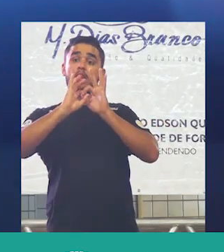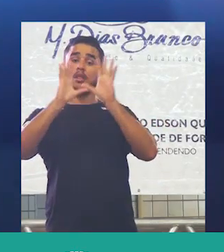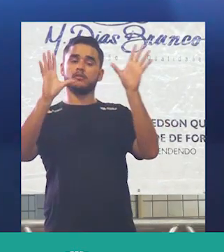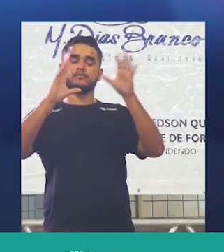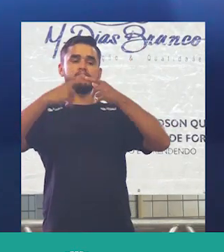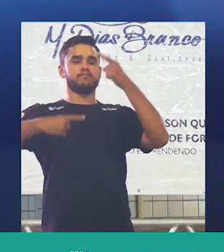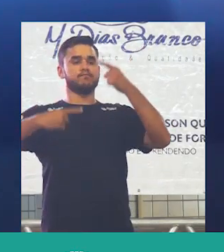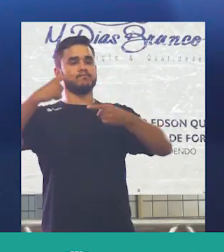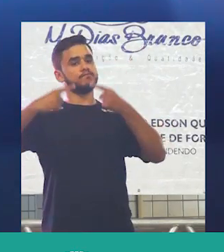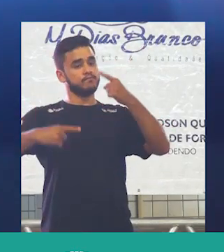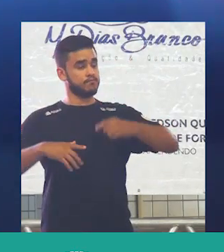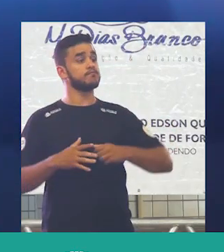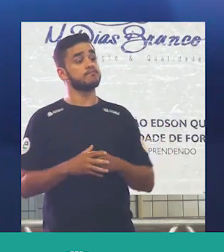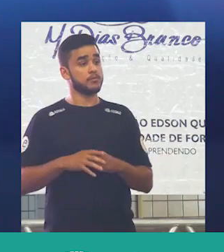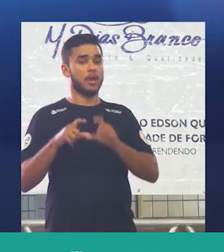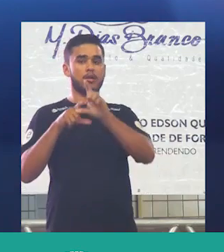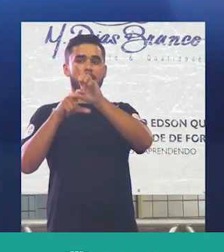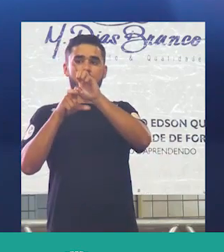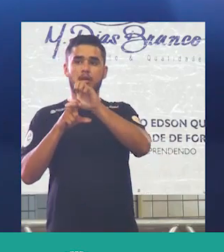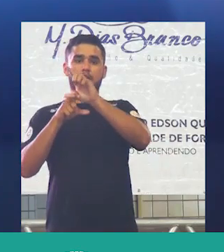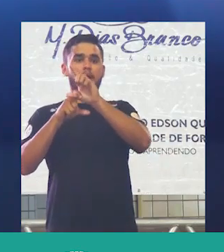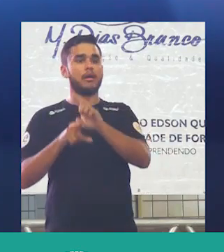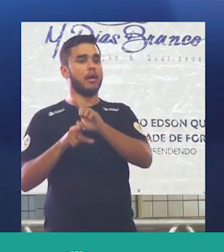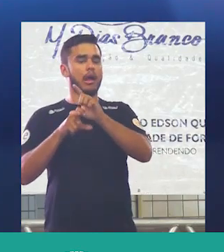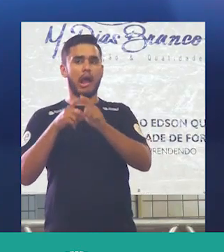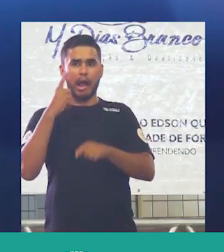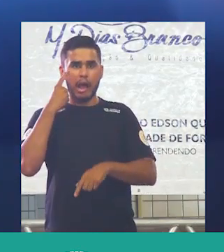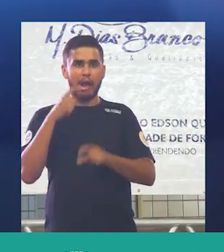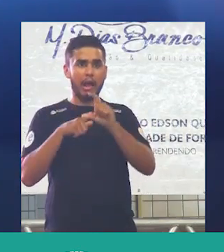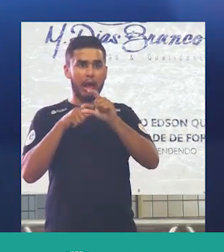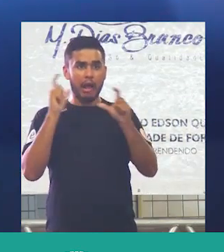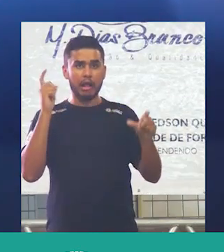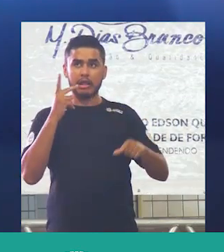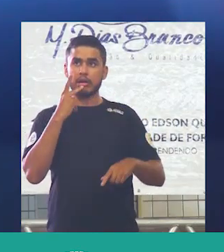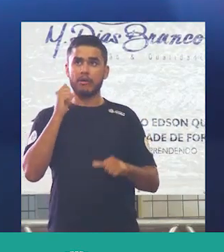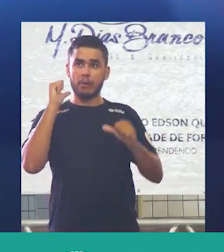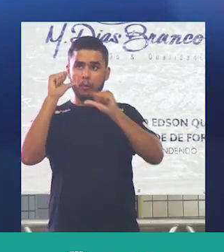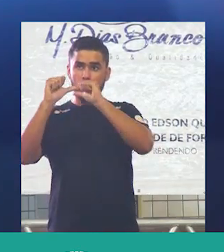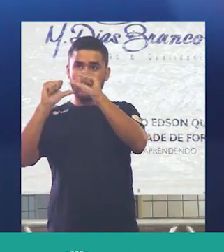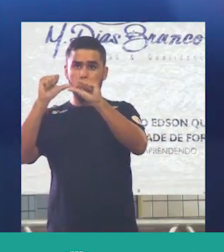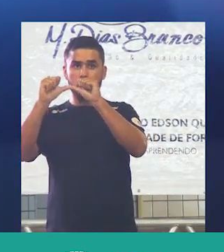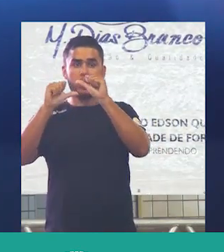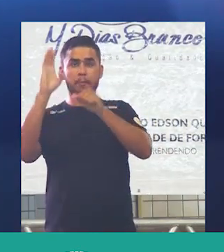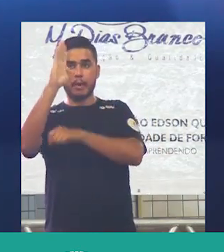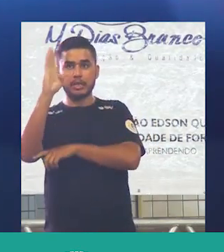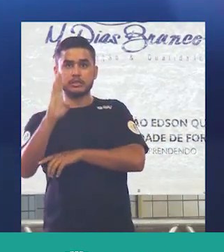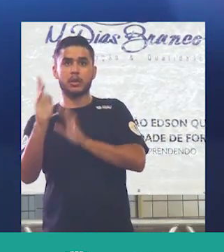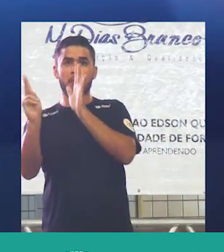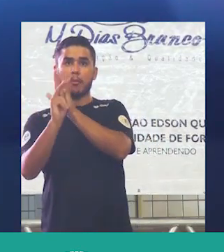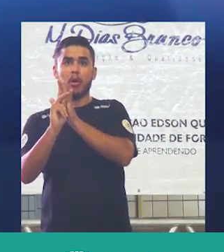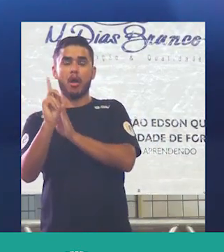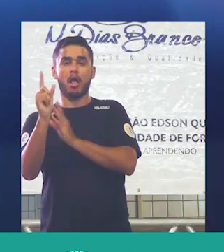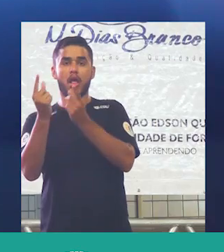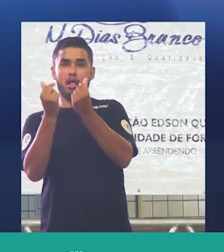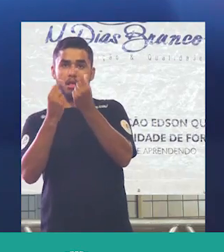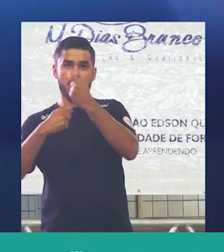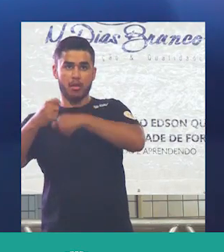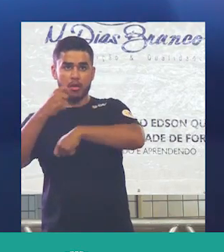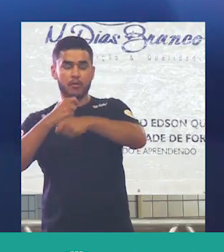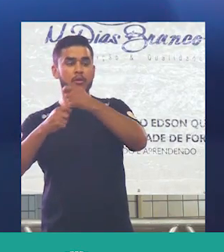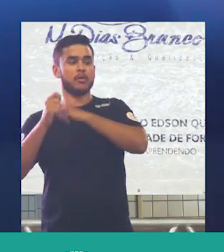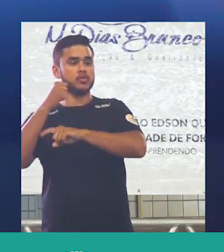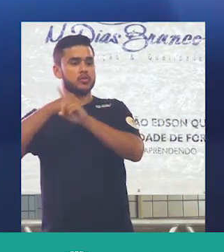política, mas nós não teremos transformações nas estruturas econômica